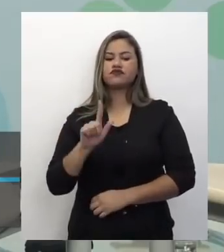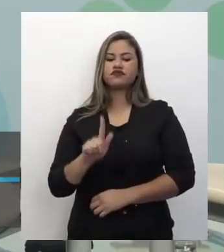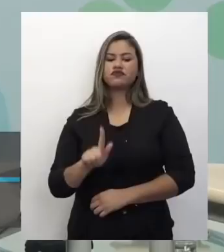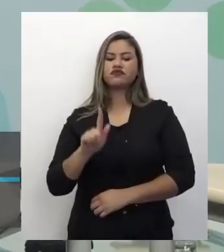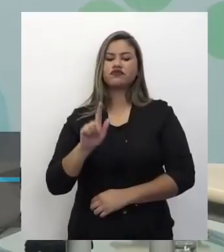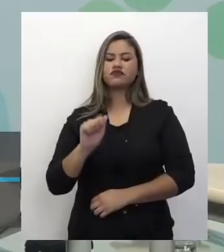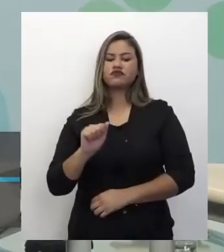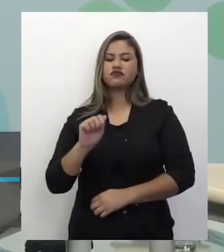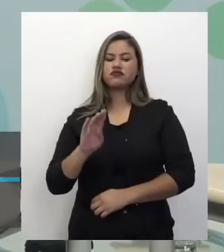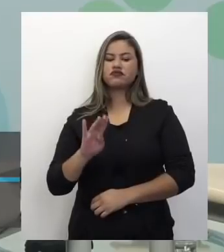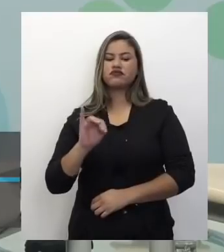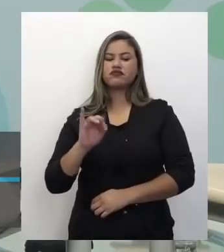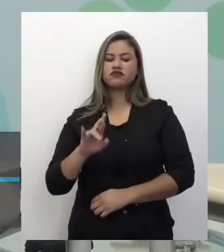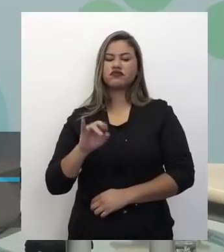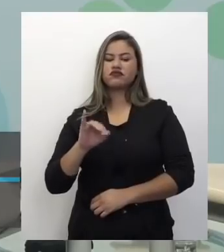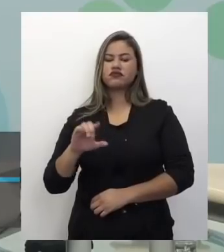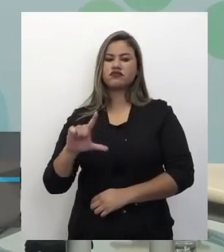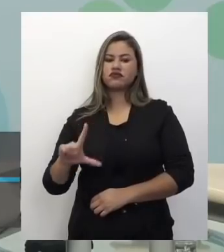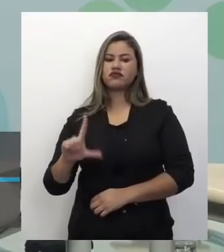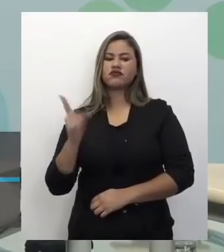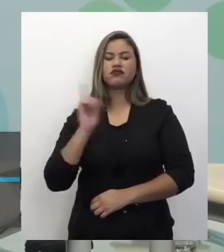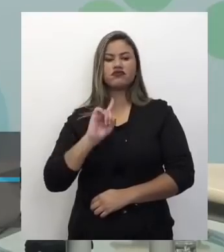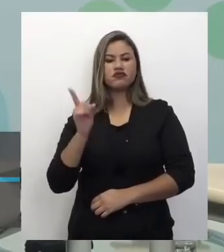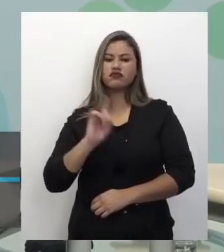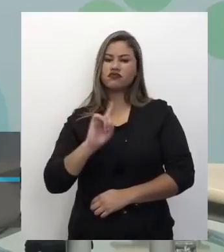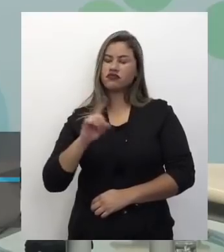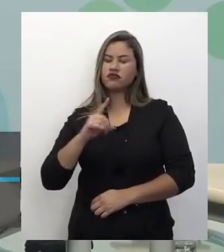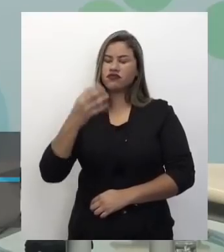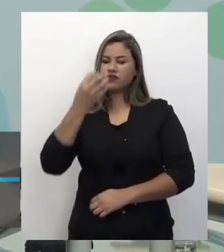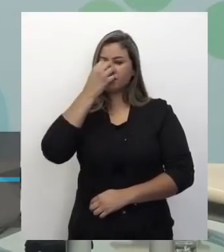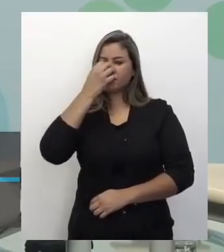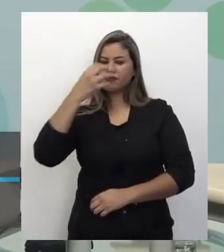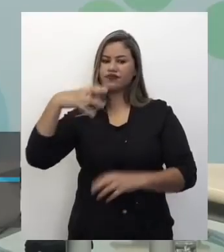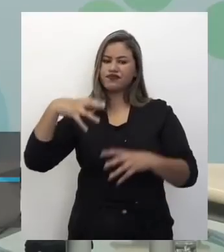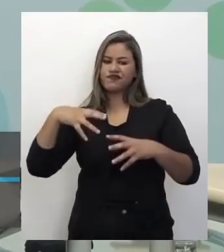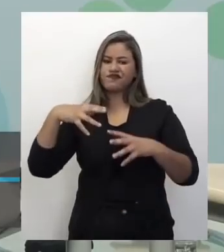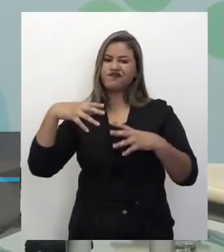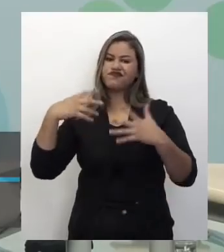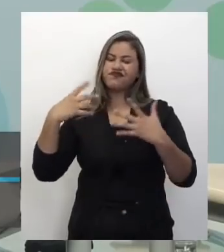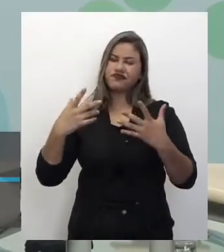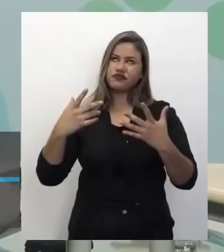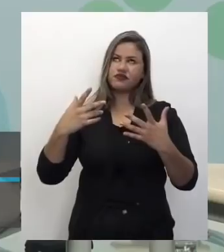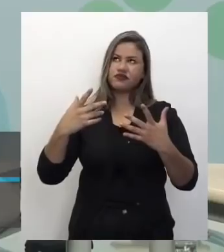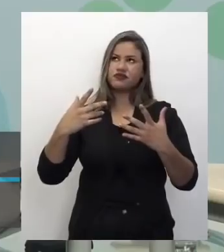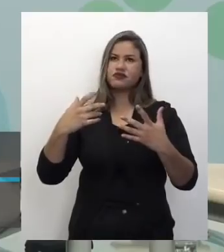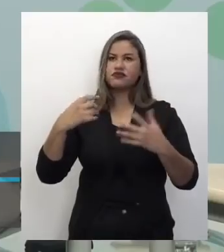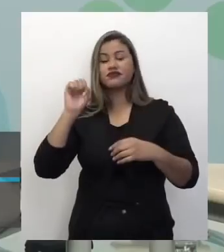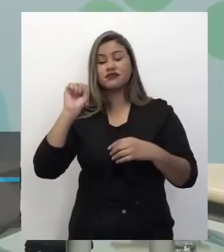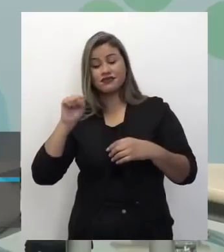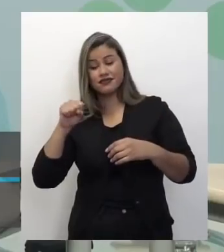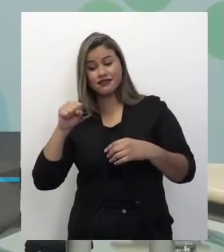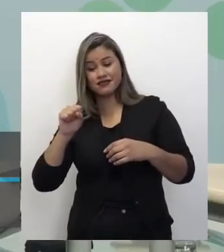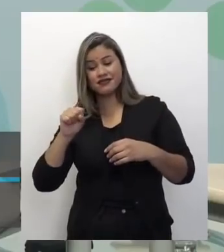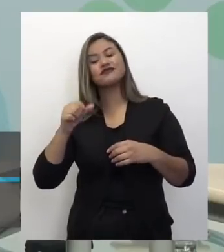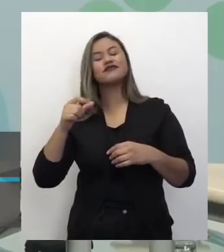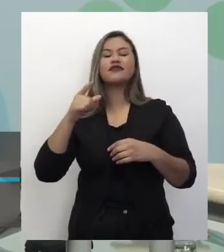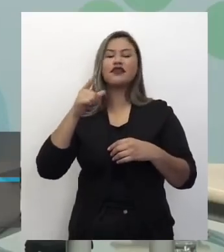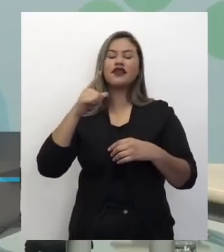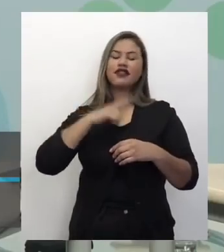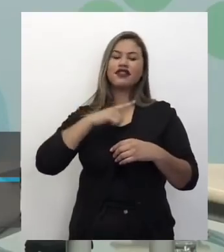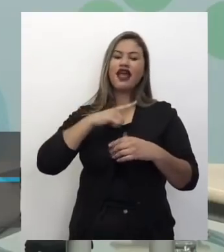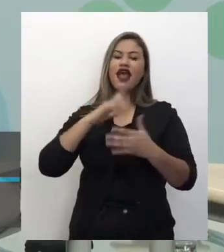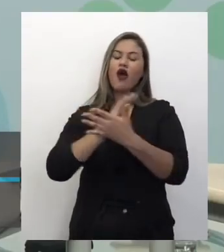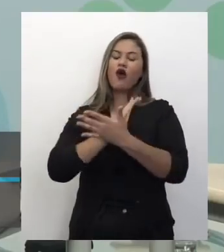O Gabriel fala que não. Tem circo que tem... Sim, né? No caso, ele fala que sim. Tem circos que tem palhaços e circos